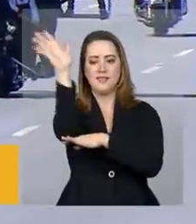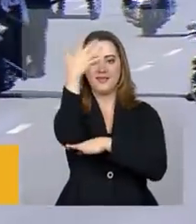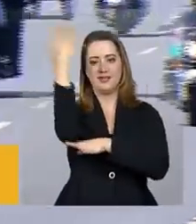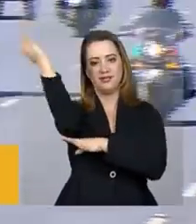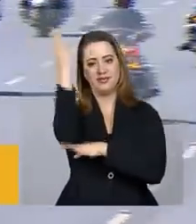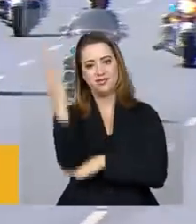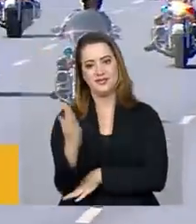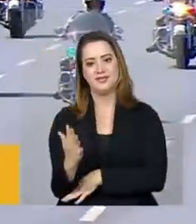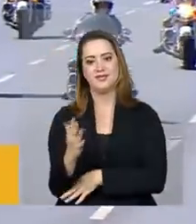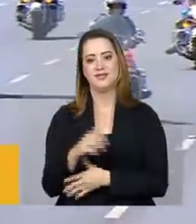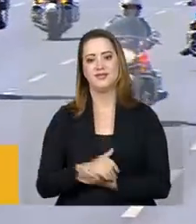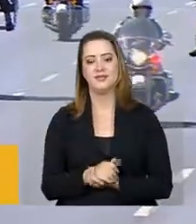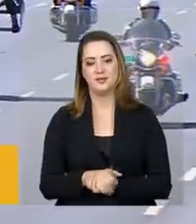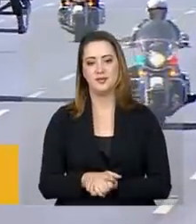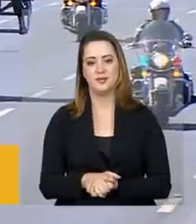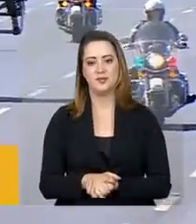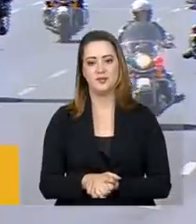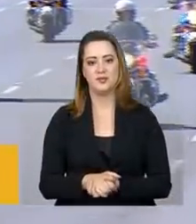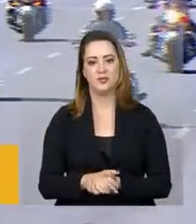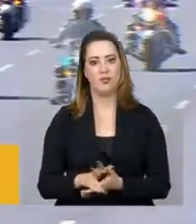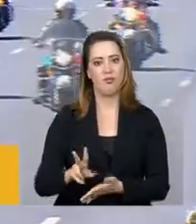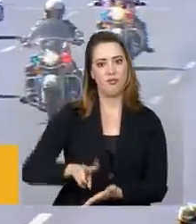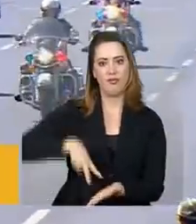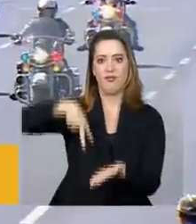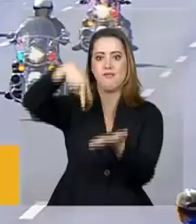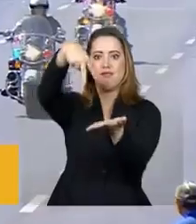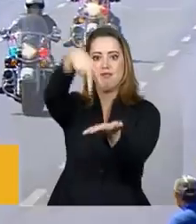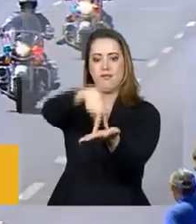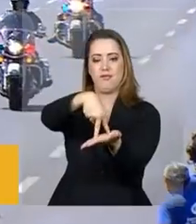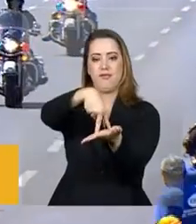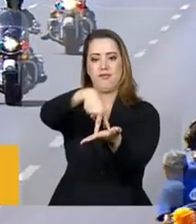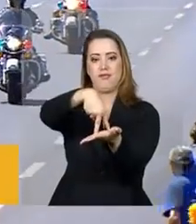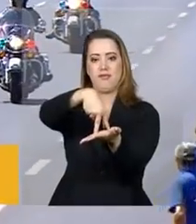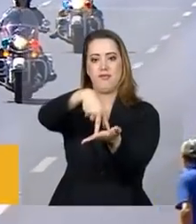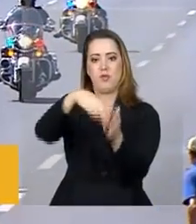Brasil, no topo da pirâmide.